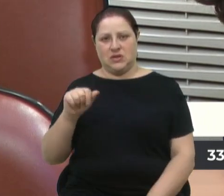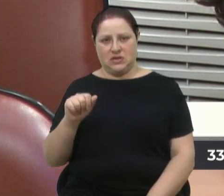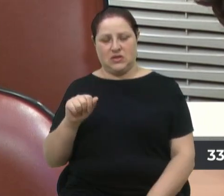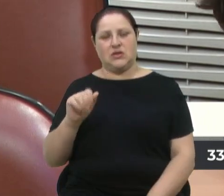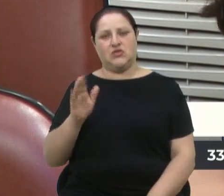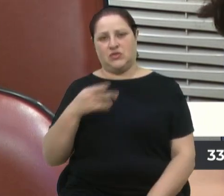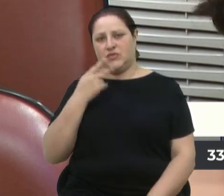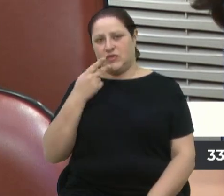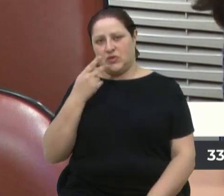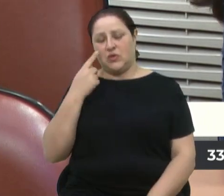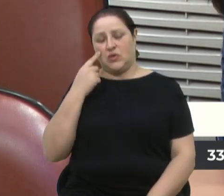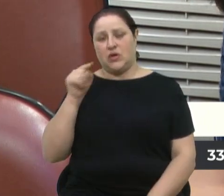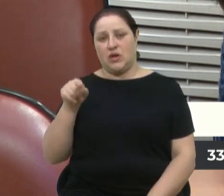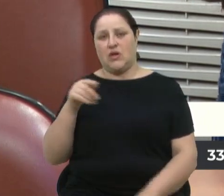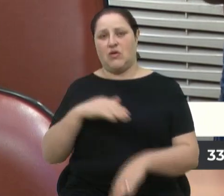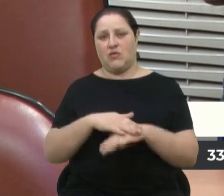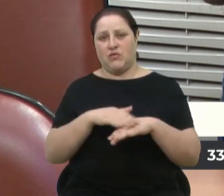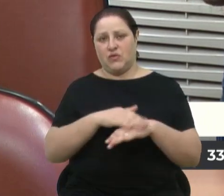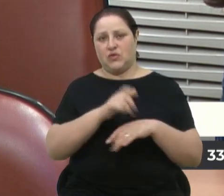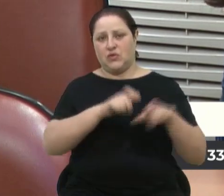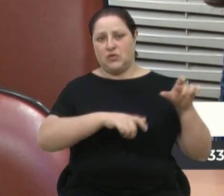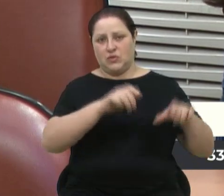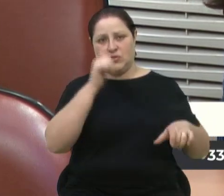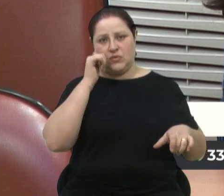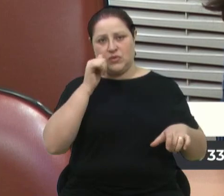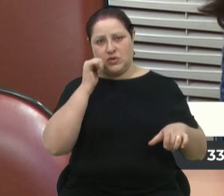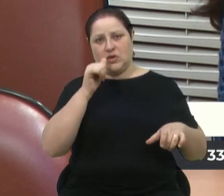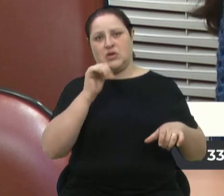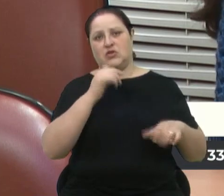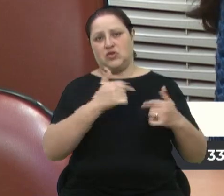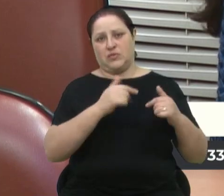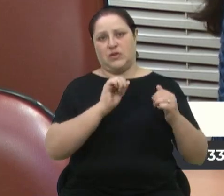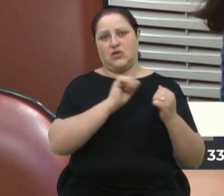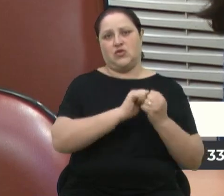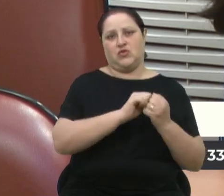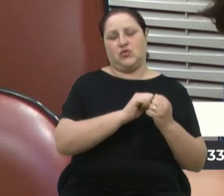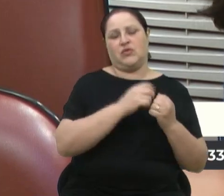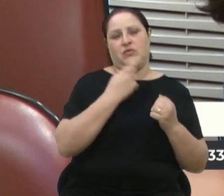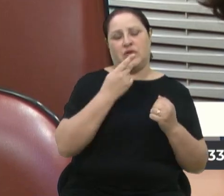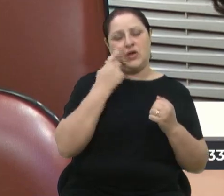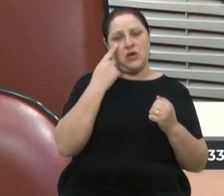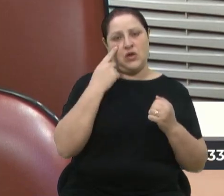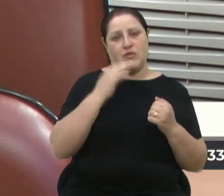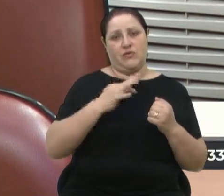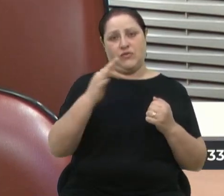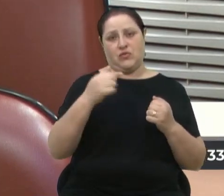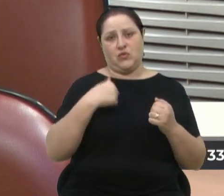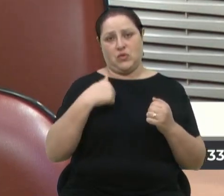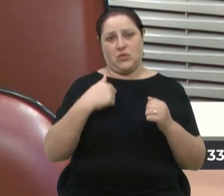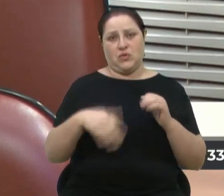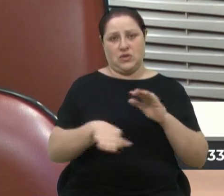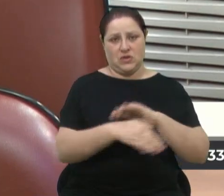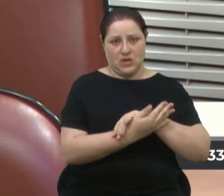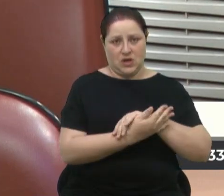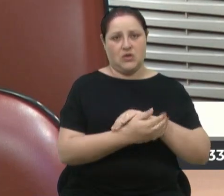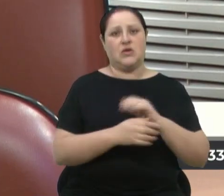que trabalham com ela para dizer, ó, um dia eu saio, quem é que vai assumir? Né? Como é bonito isso, a gente pensar